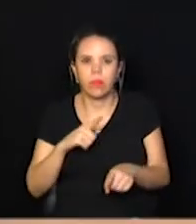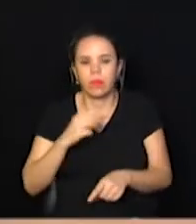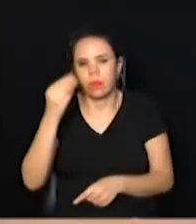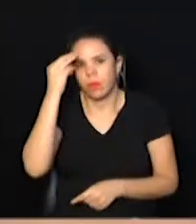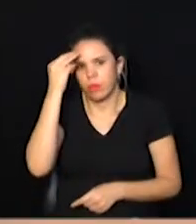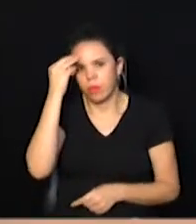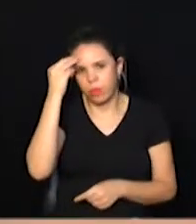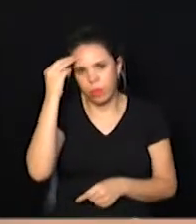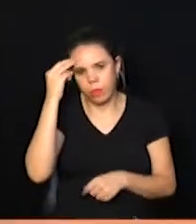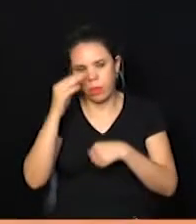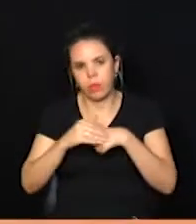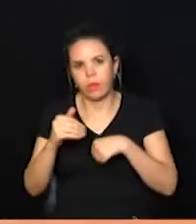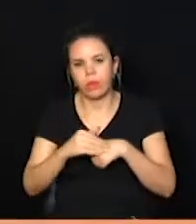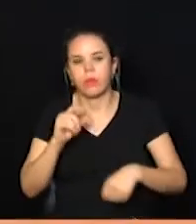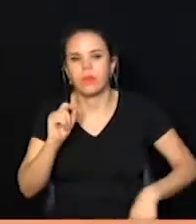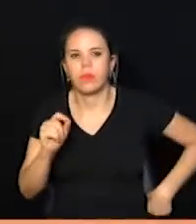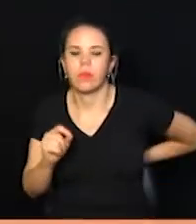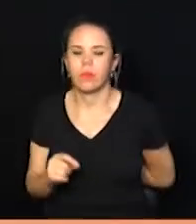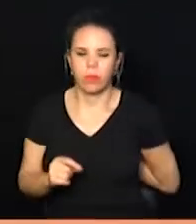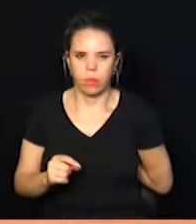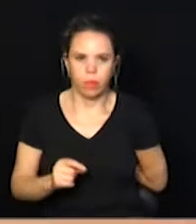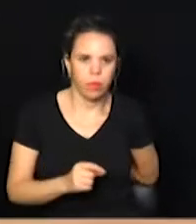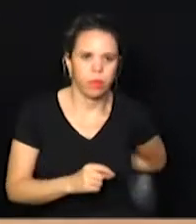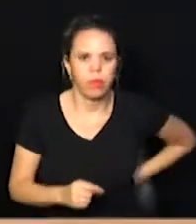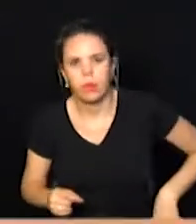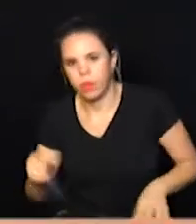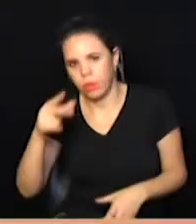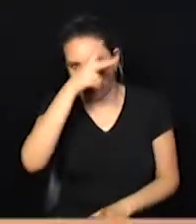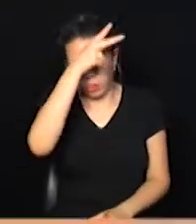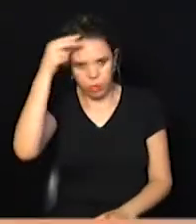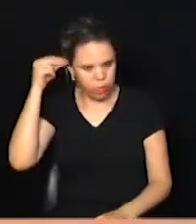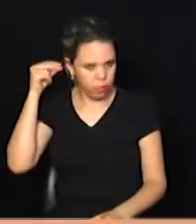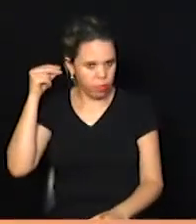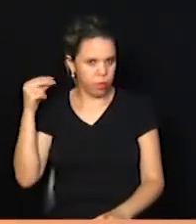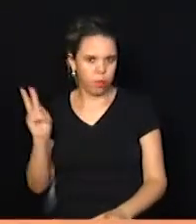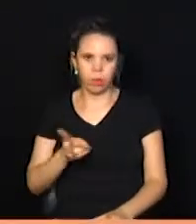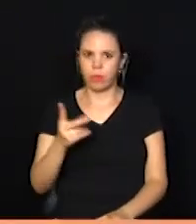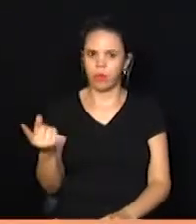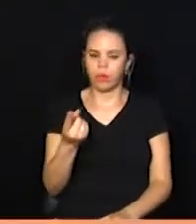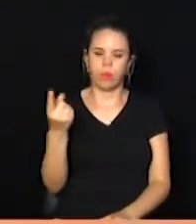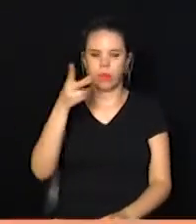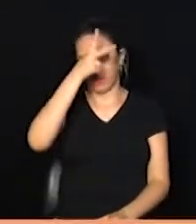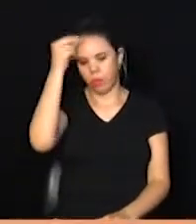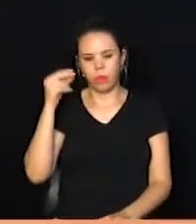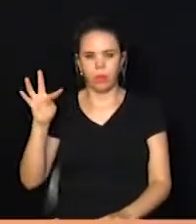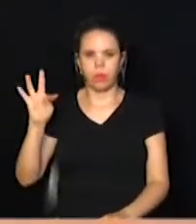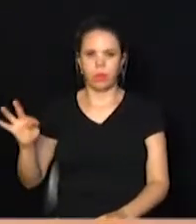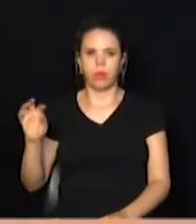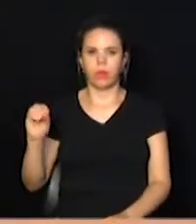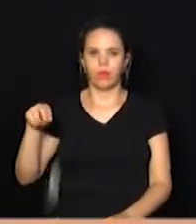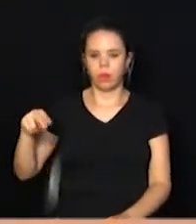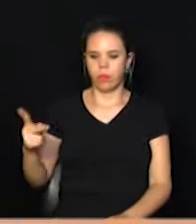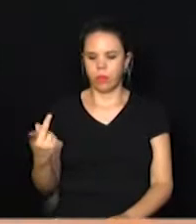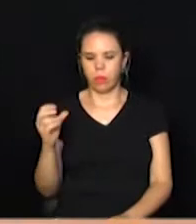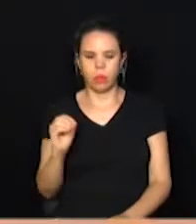memória afetiva com relação ao prefeito, ao nosso sempre prefeito Toninho, e alguns aspectos